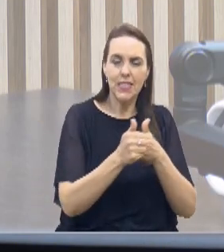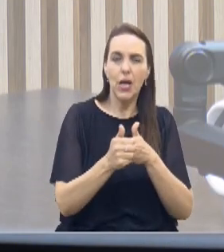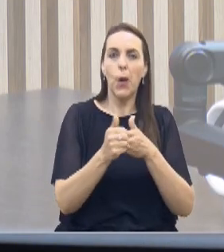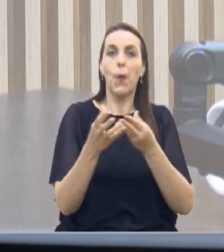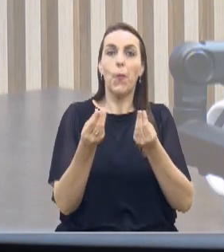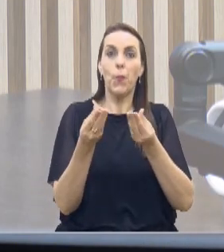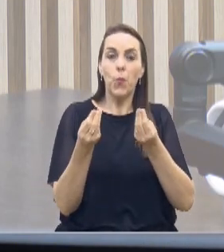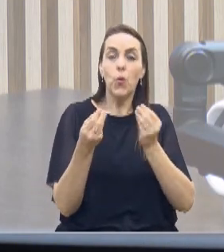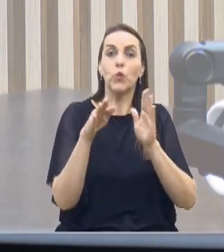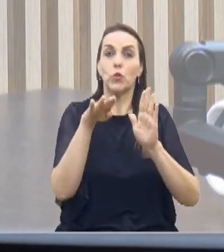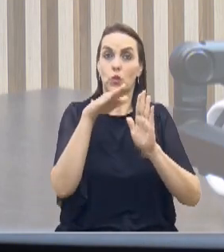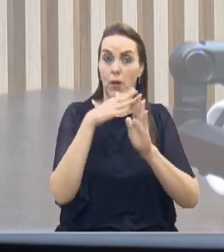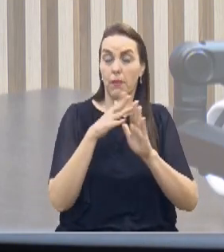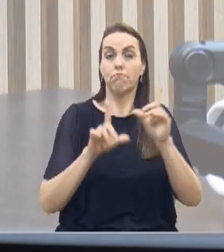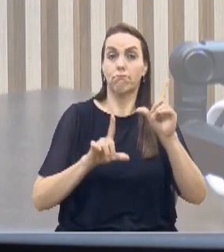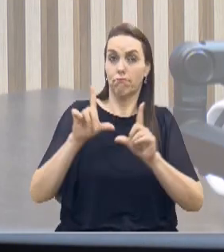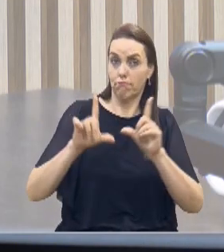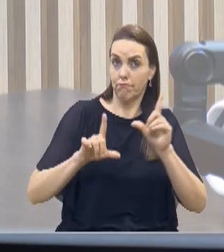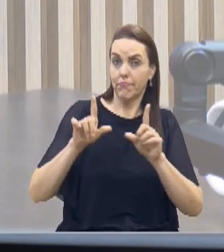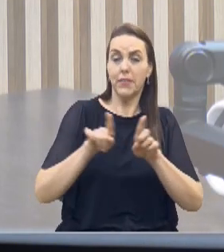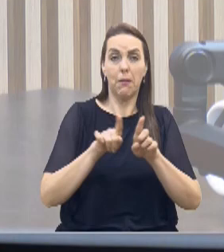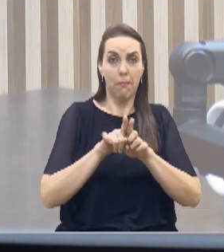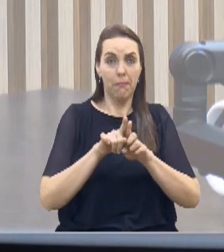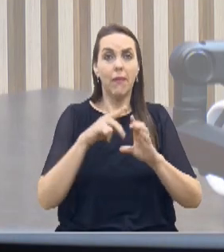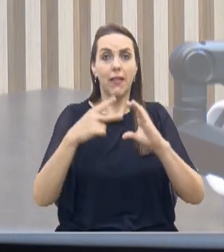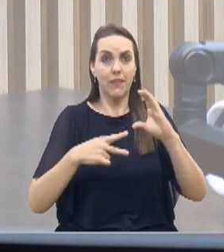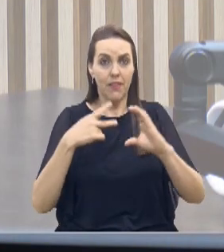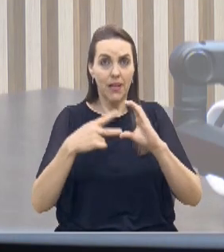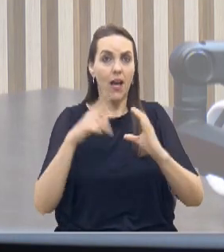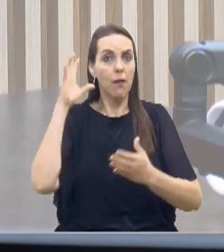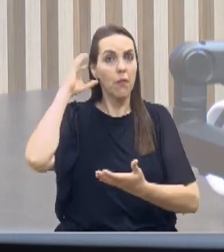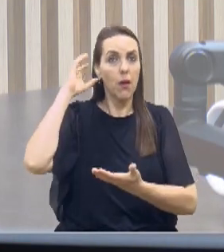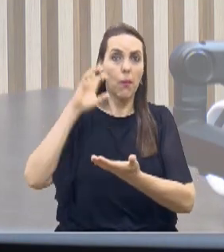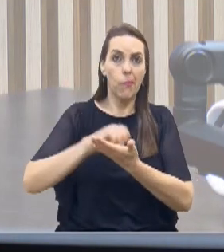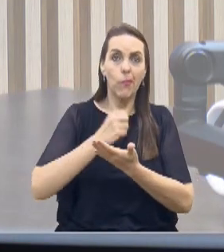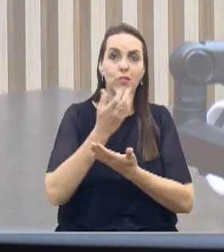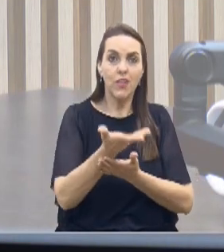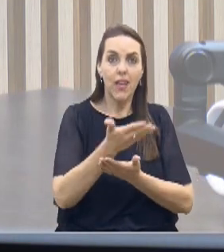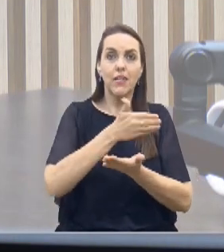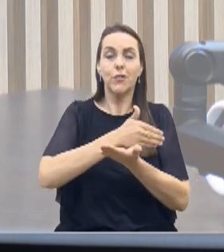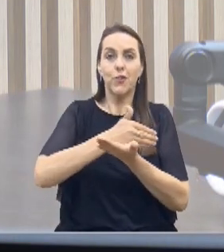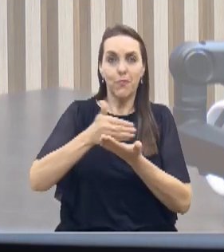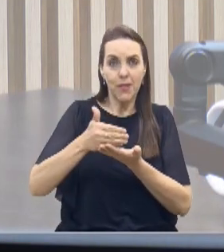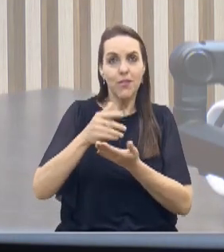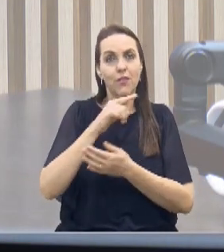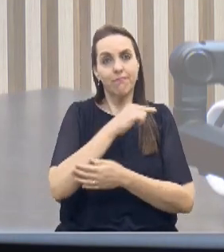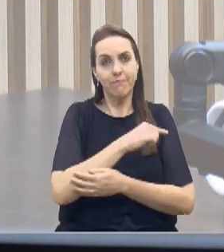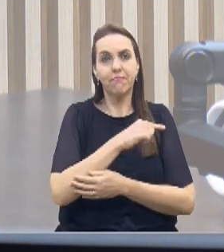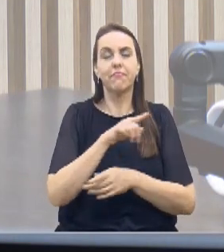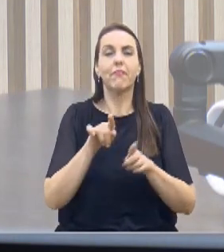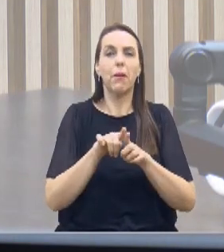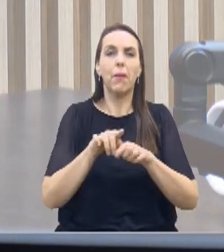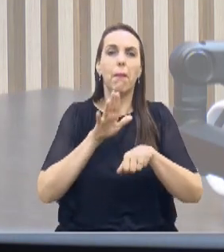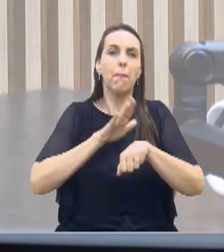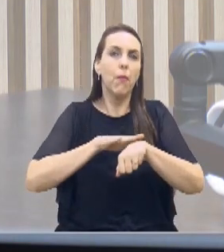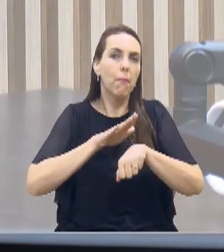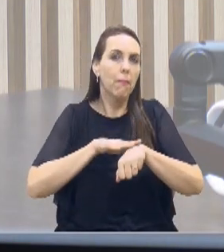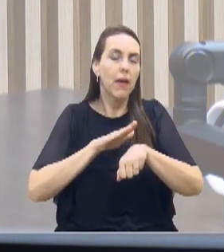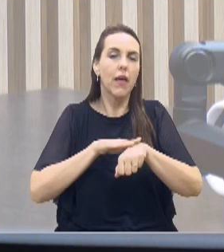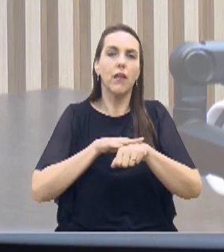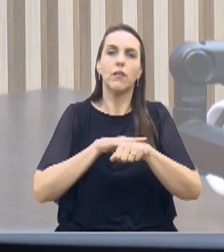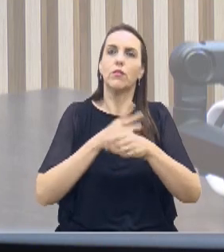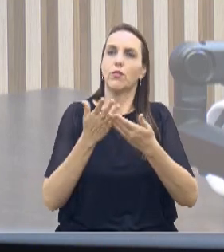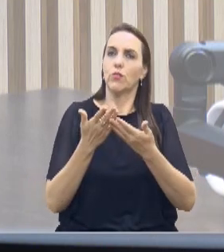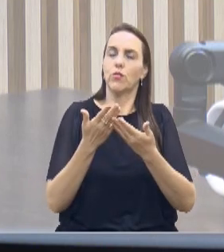muitos programas da TV Câmara lá, né, como o podcast que começou por lá. Nós tivemos momentos como solenidades,